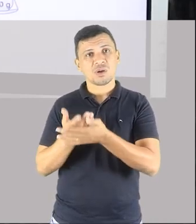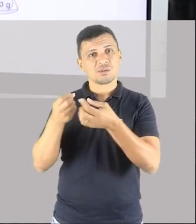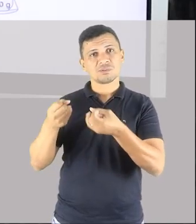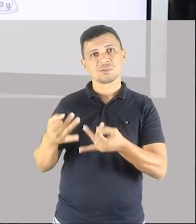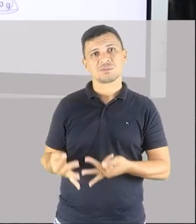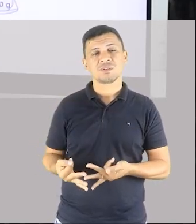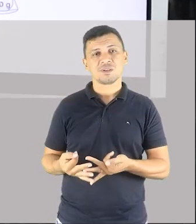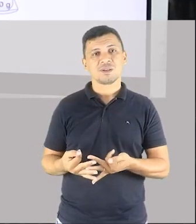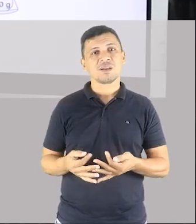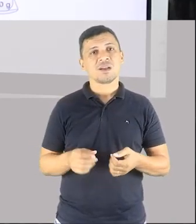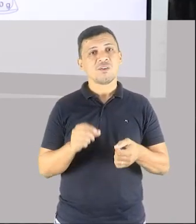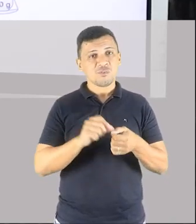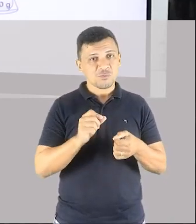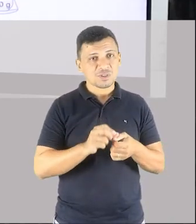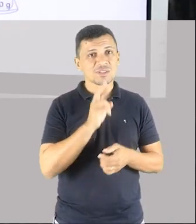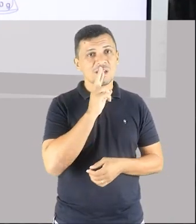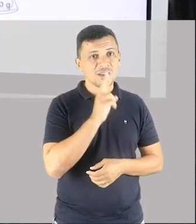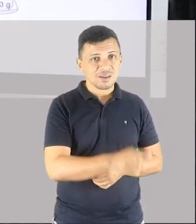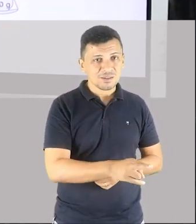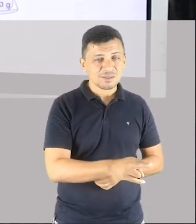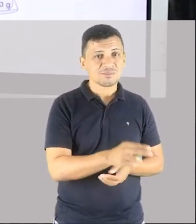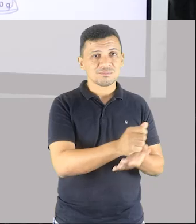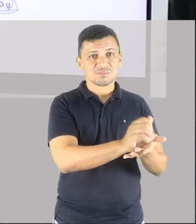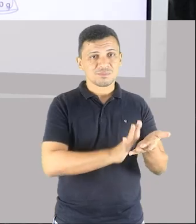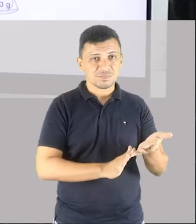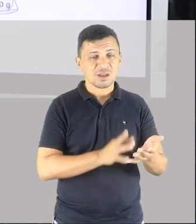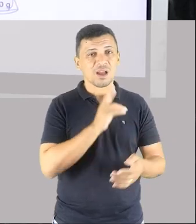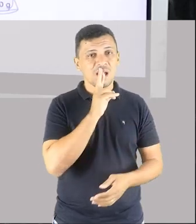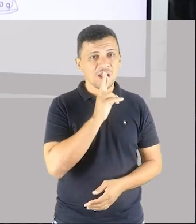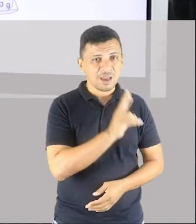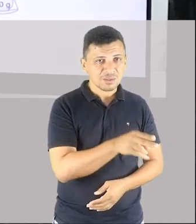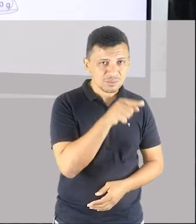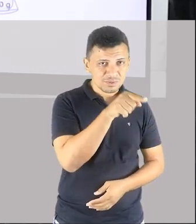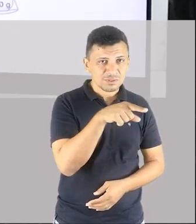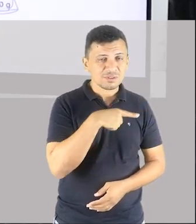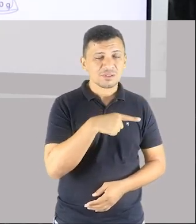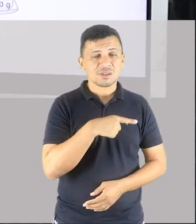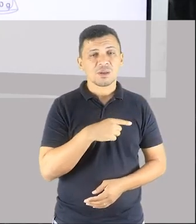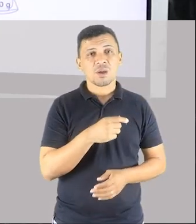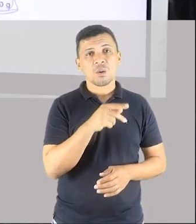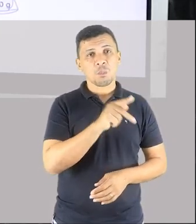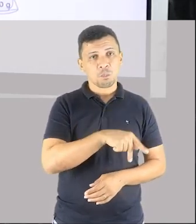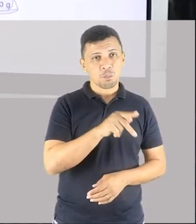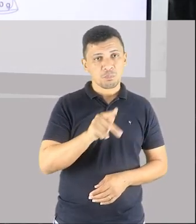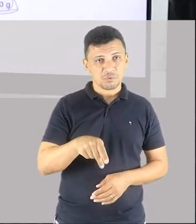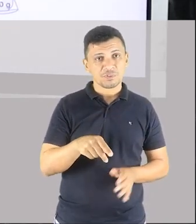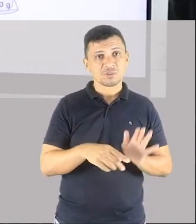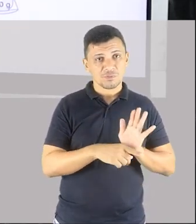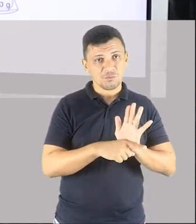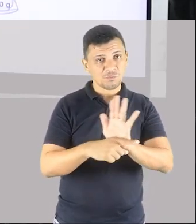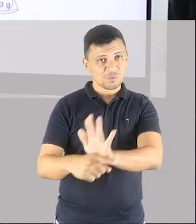deixe de fazer os exercícios, os gabaritos estão aí. O seu professor na escola, ele vai lhe ajudar,